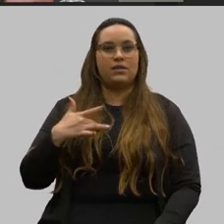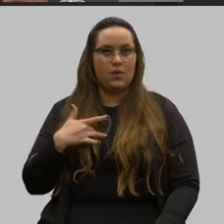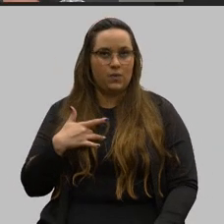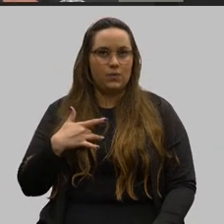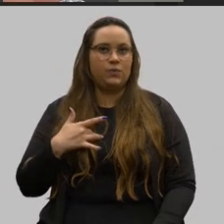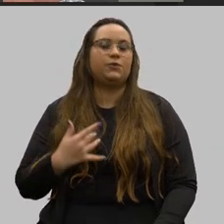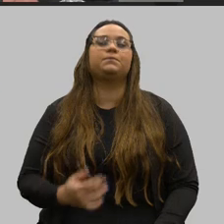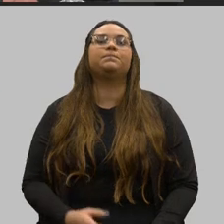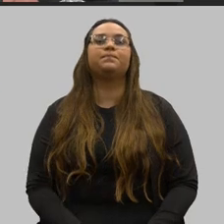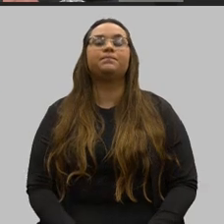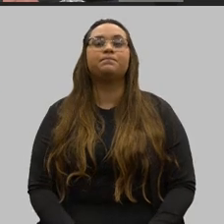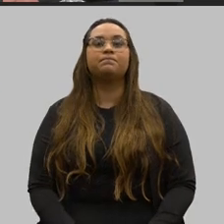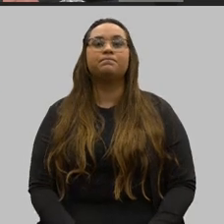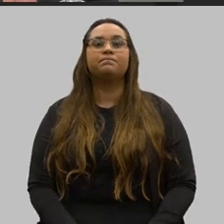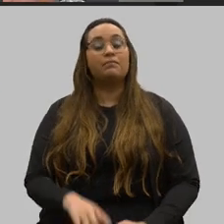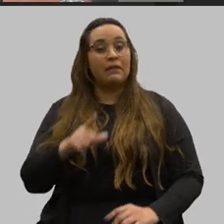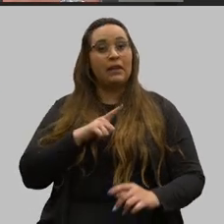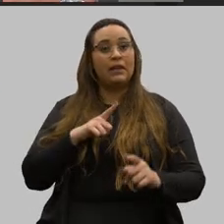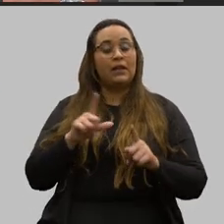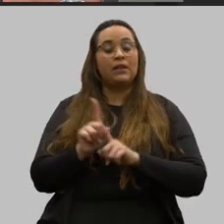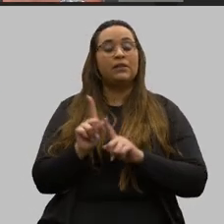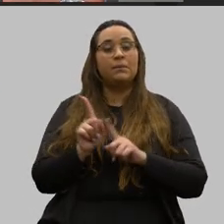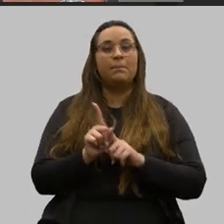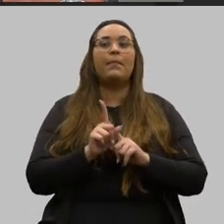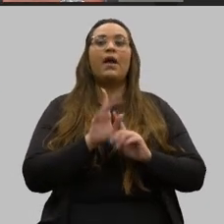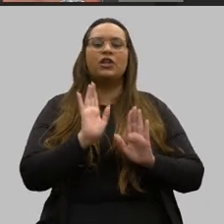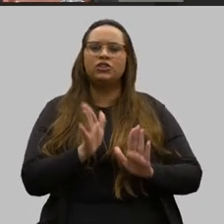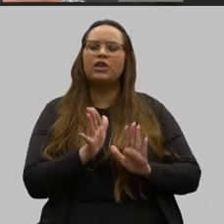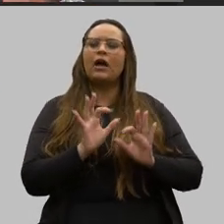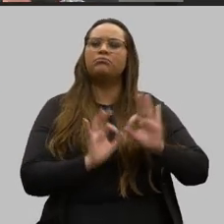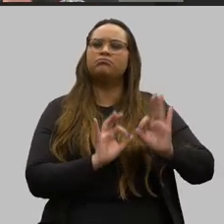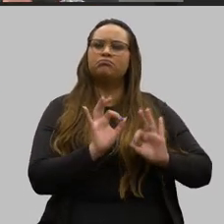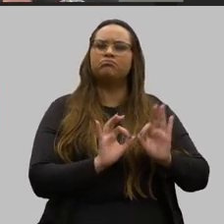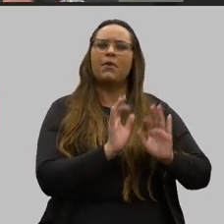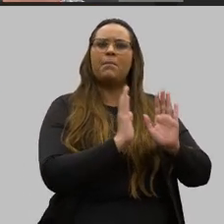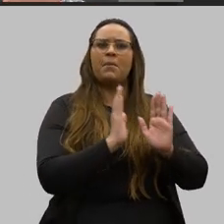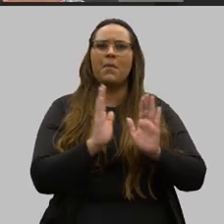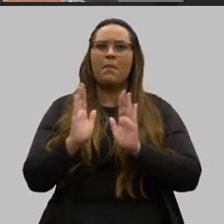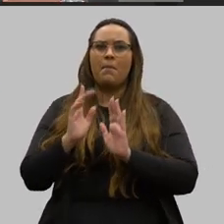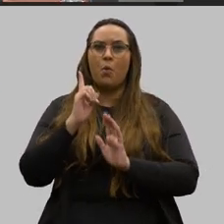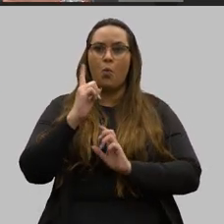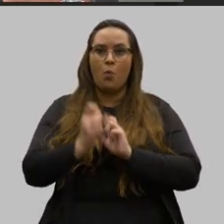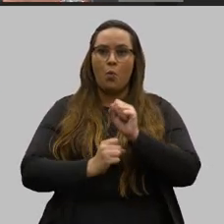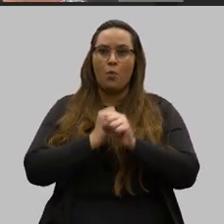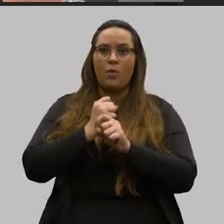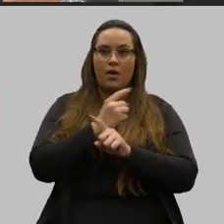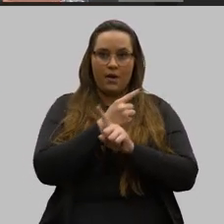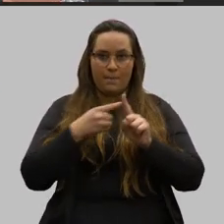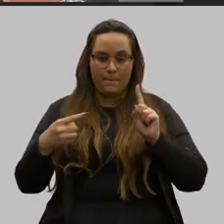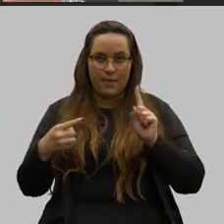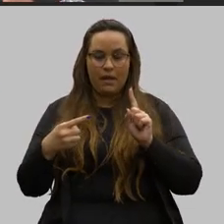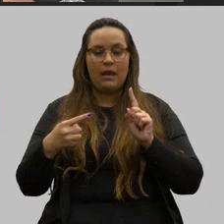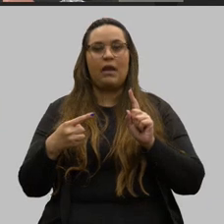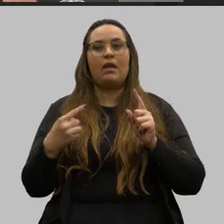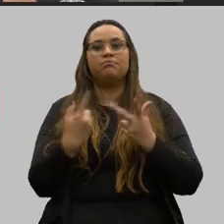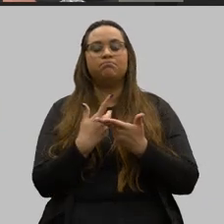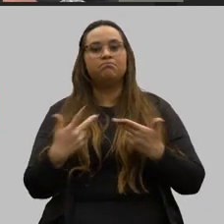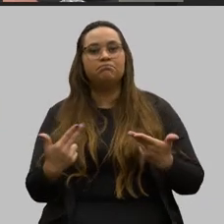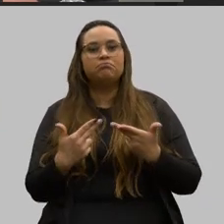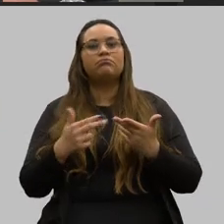eh temos programado já ao longo né desses quase 1 ano e meio diversas atividades em